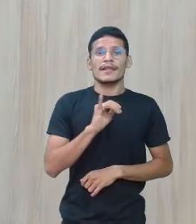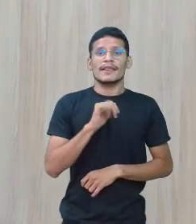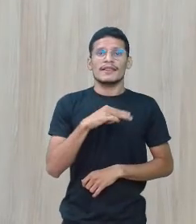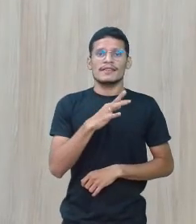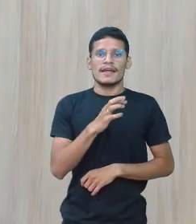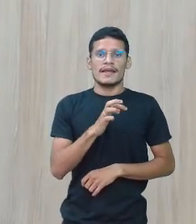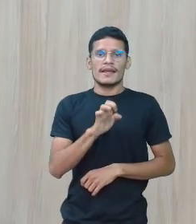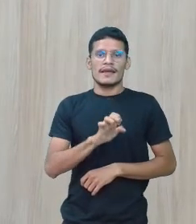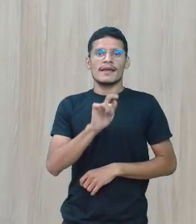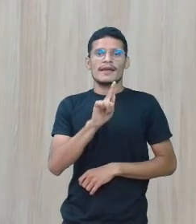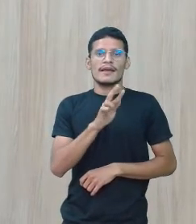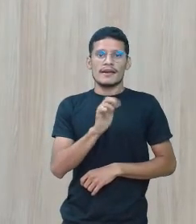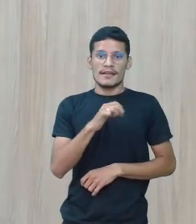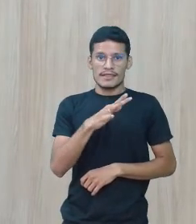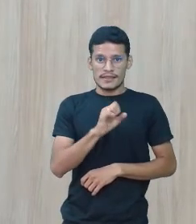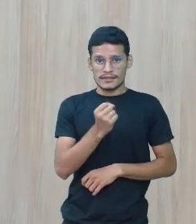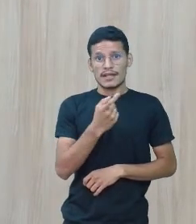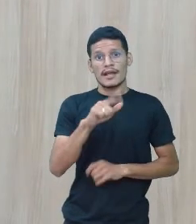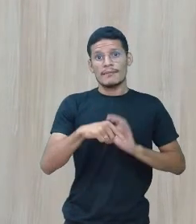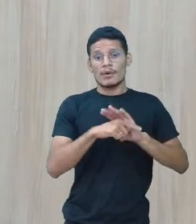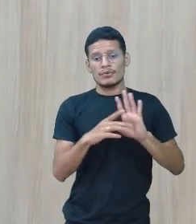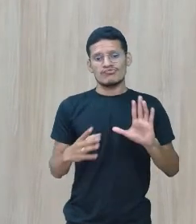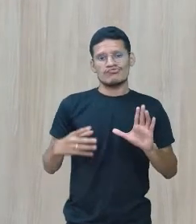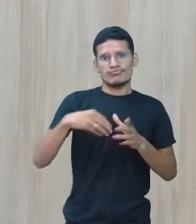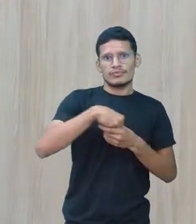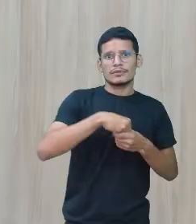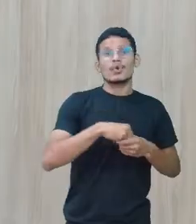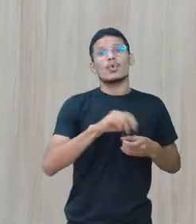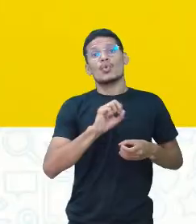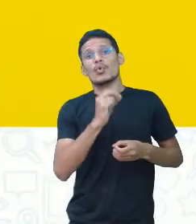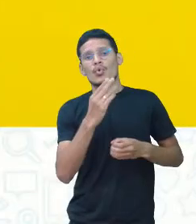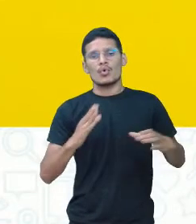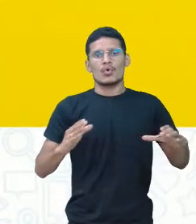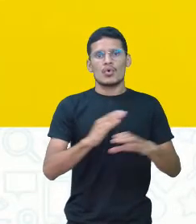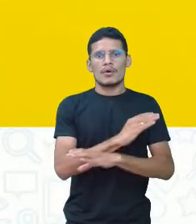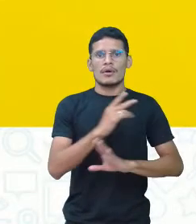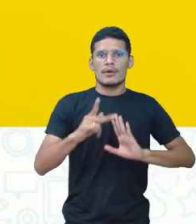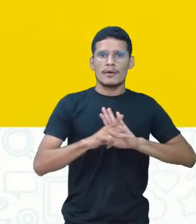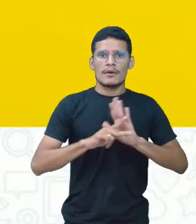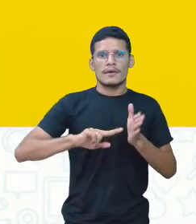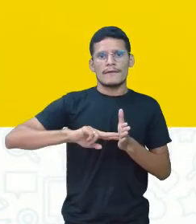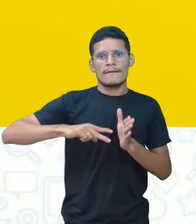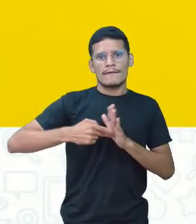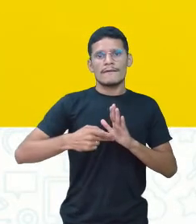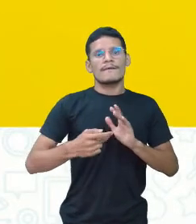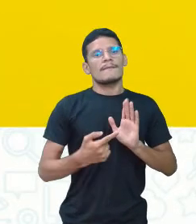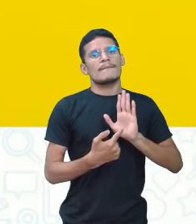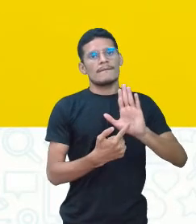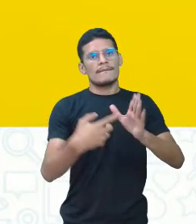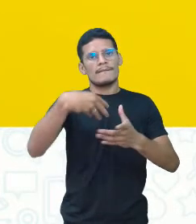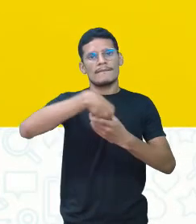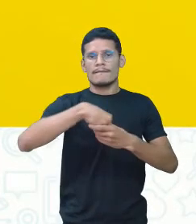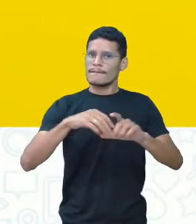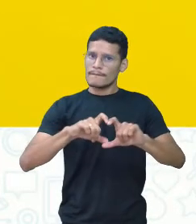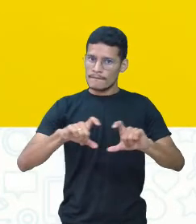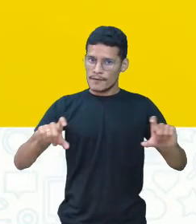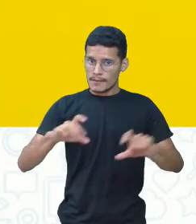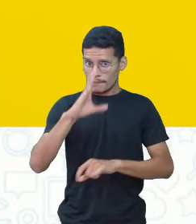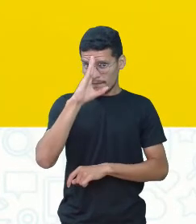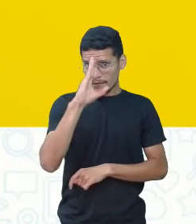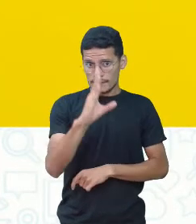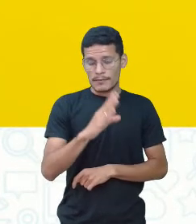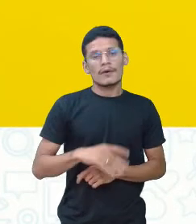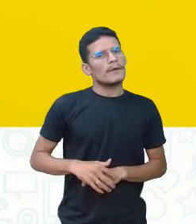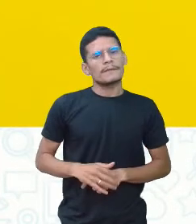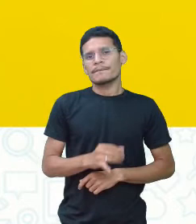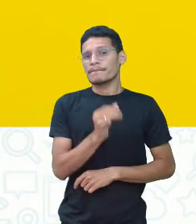integrantes são aquelas que integram ou completam o sentido que foi expresso na oração principal.